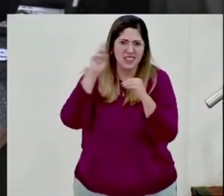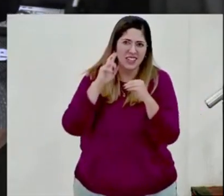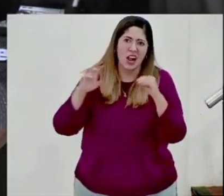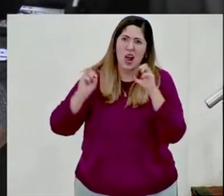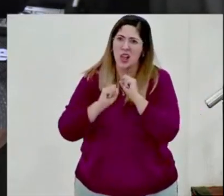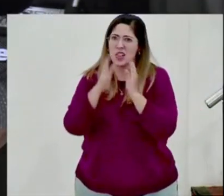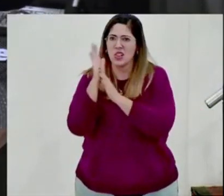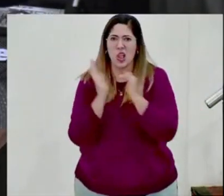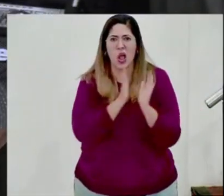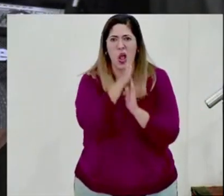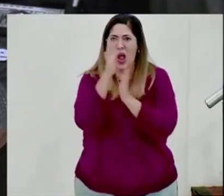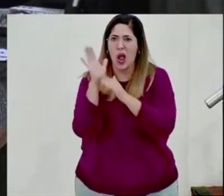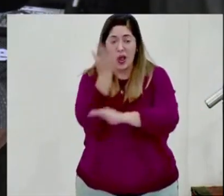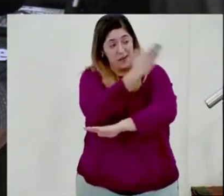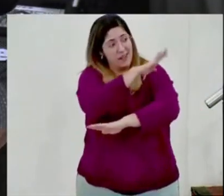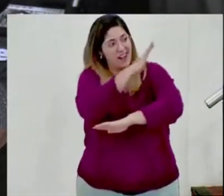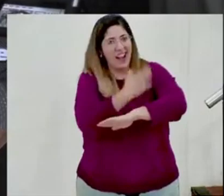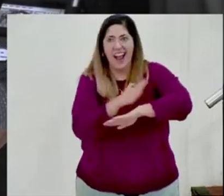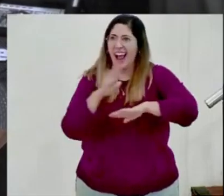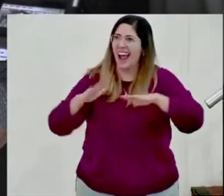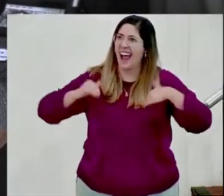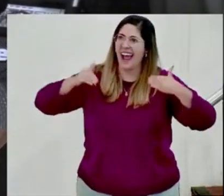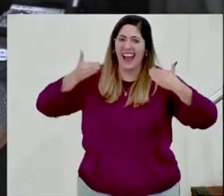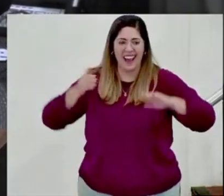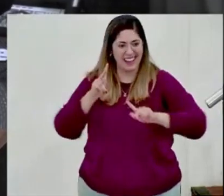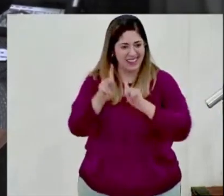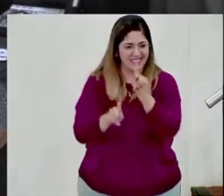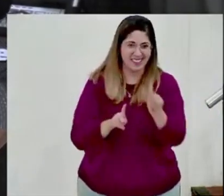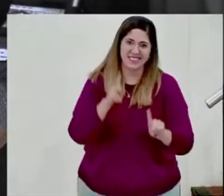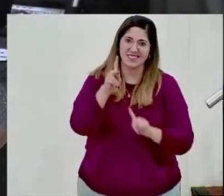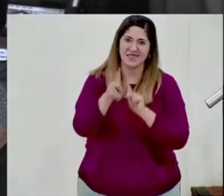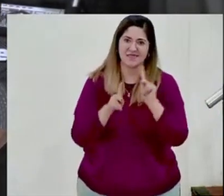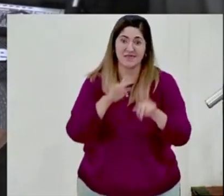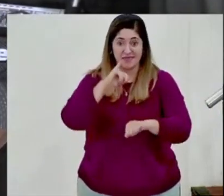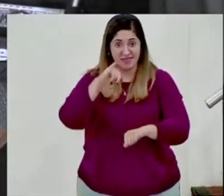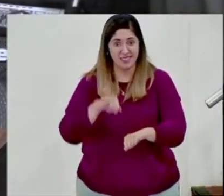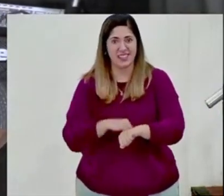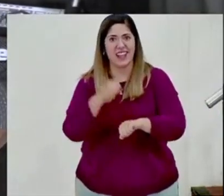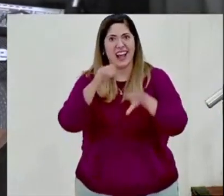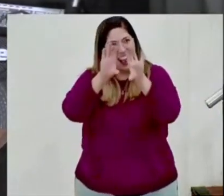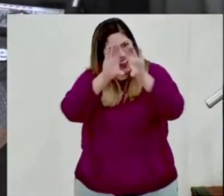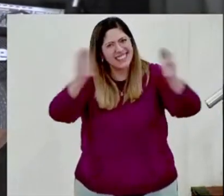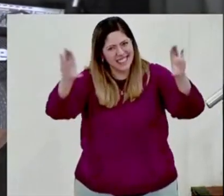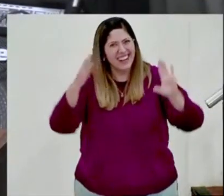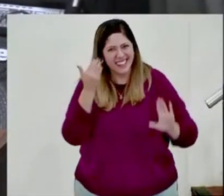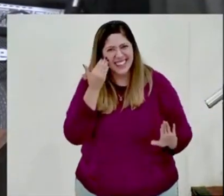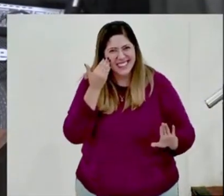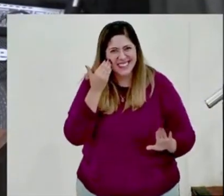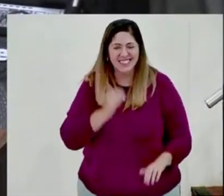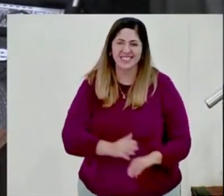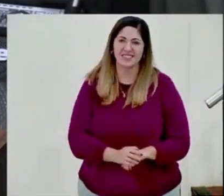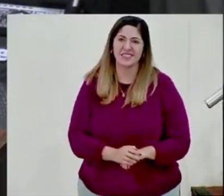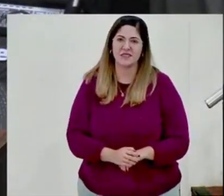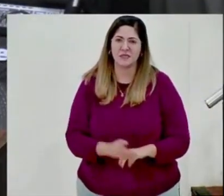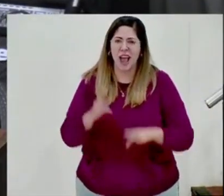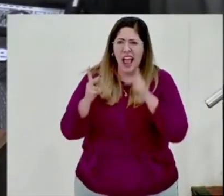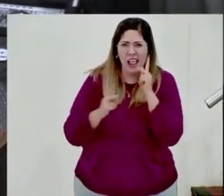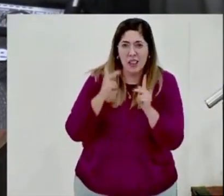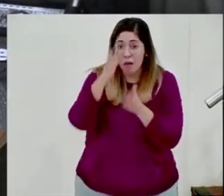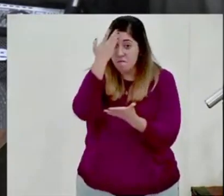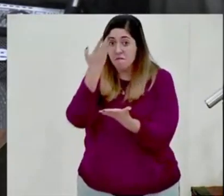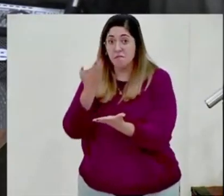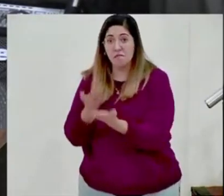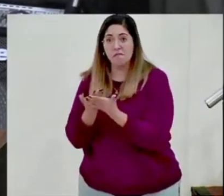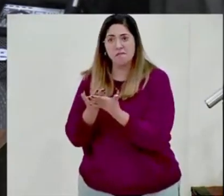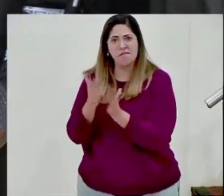seu santo monte é a alegria de toda a terra. Jerusalém é um lugar maravilhoso. Você acabou de ver por quê, Deus defende. Você fala de confiança,